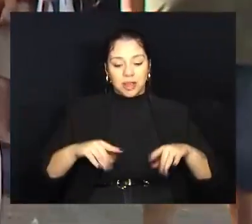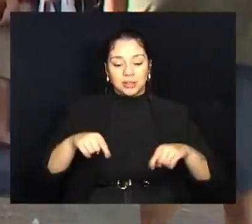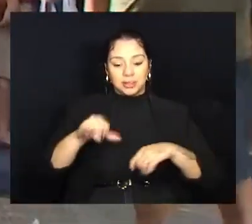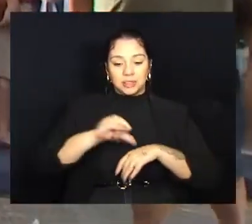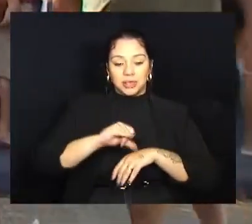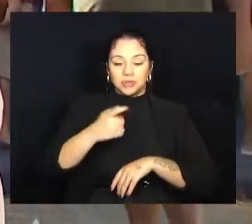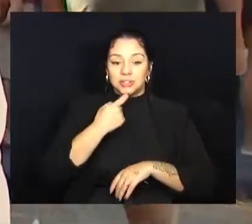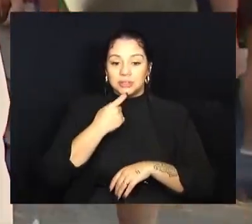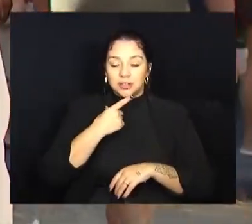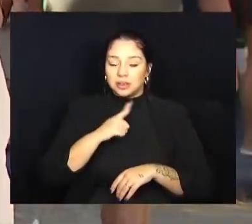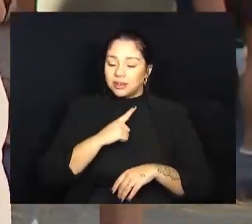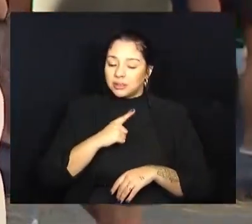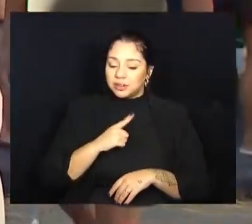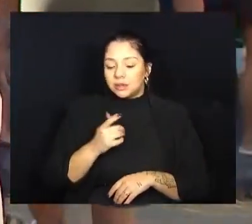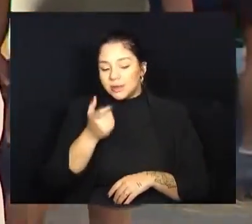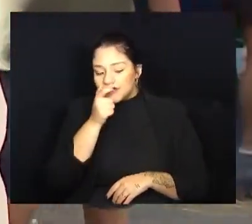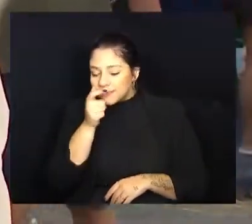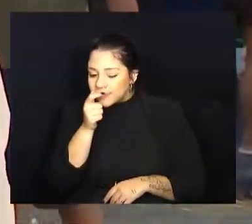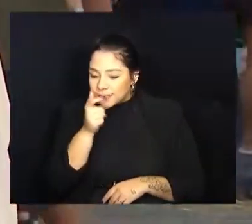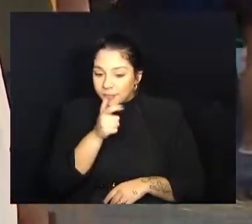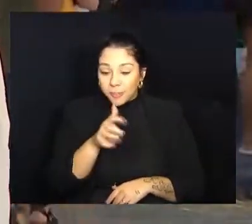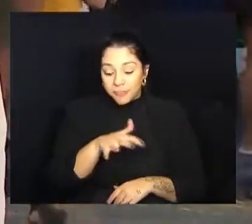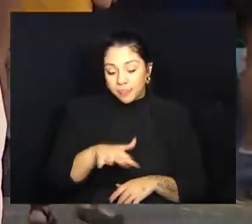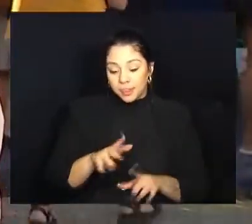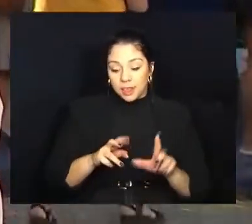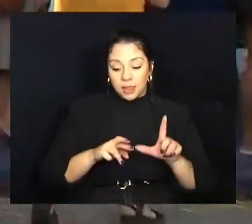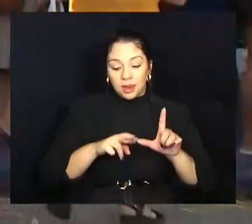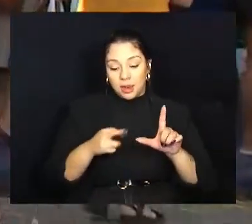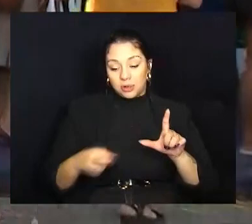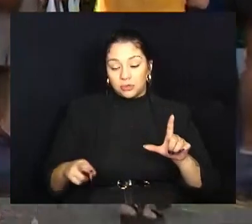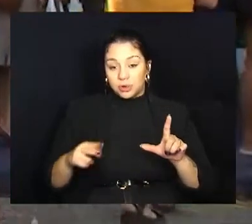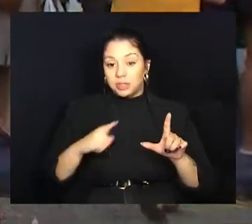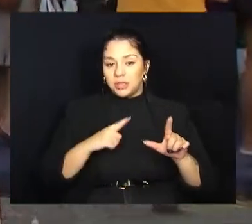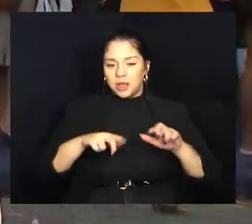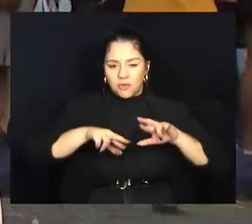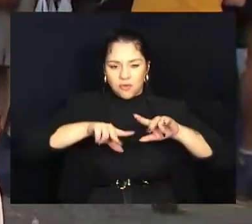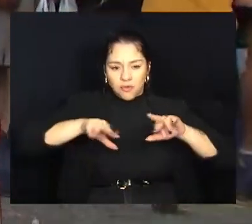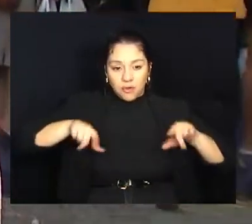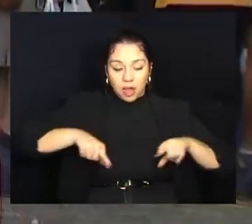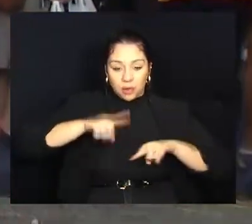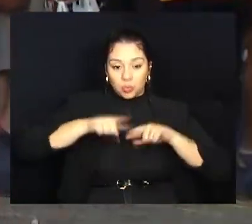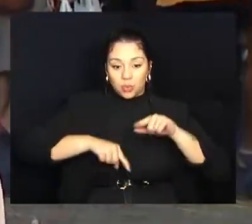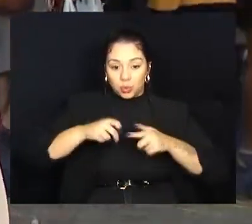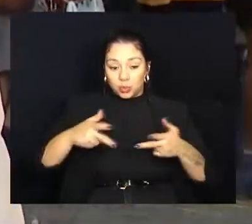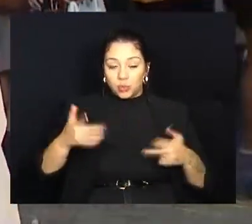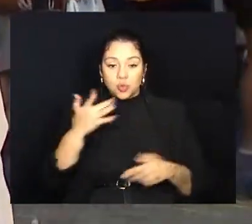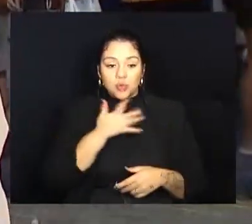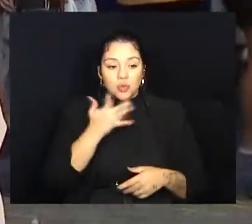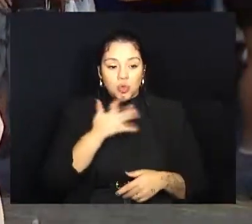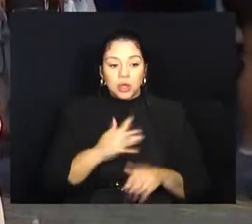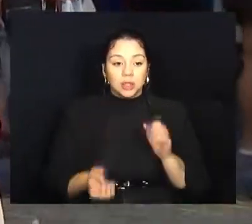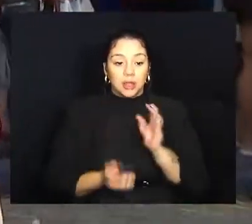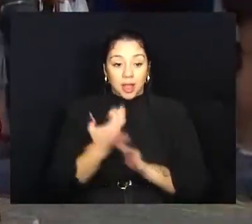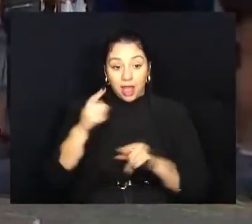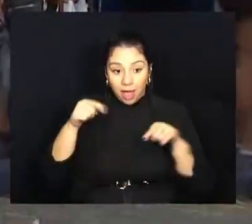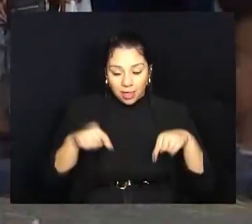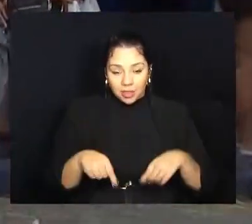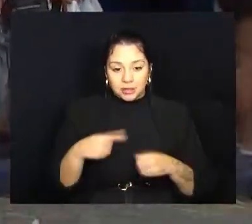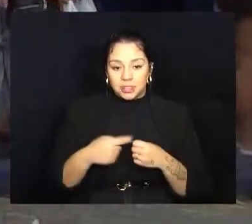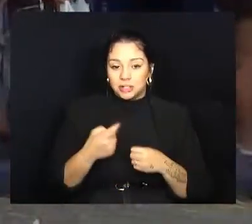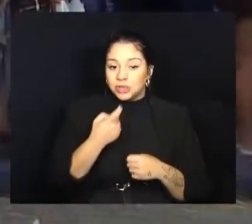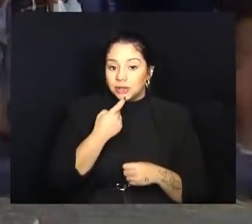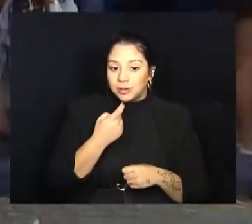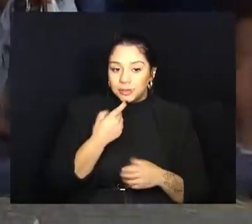hoje, dar um pulinho aqui no Largo do Rosário. Tem um monte de produto muito gostoso, produzido aqui na nossa cidade de